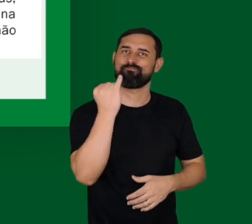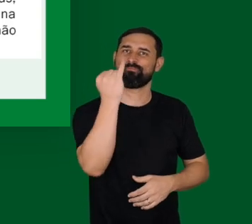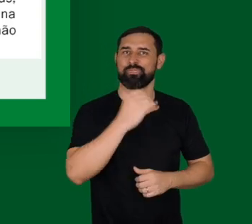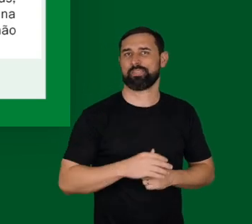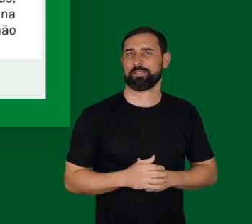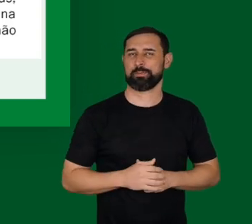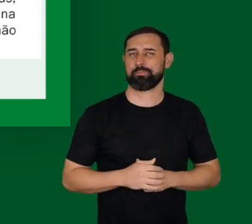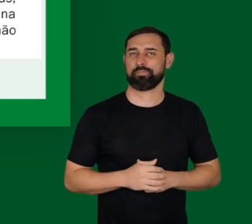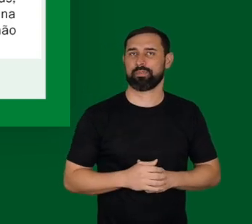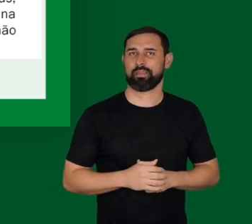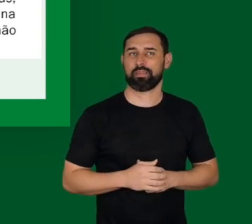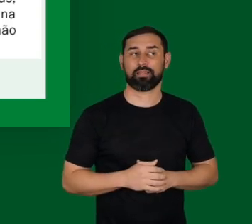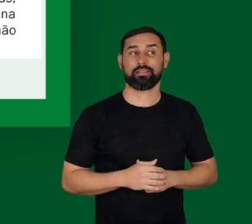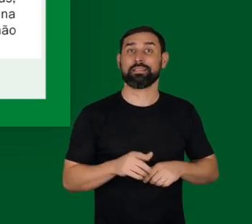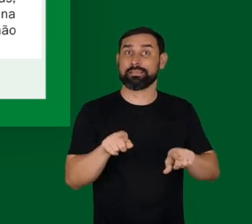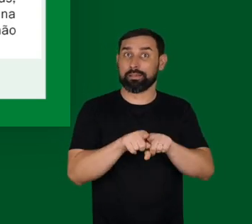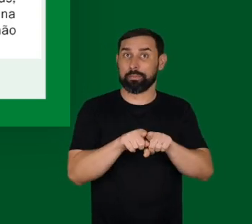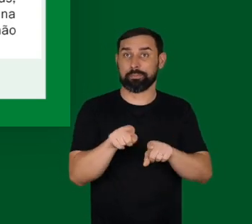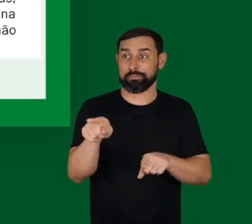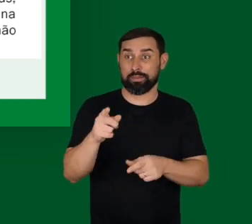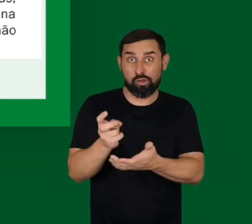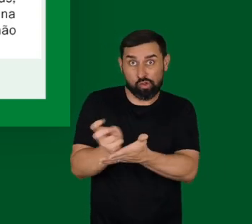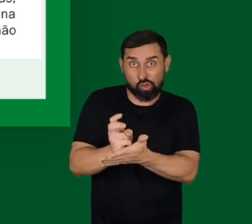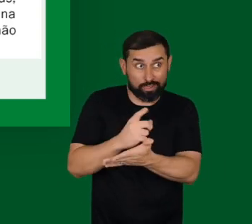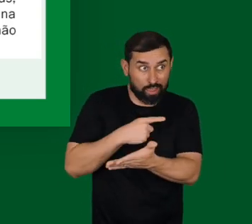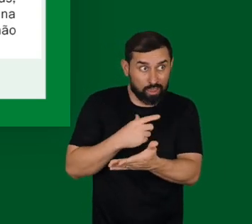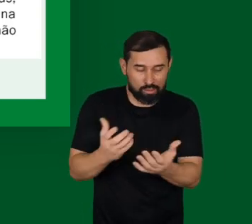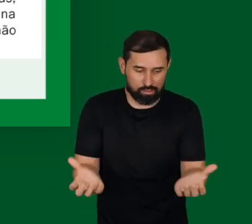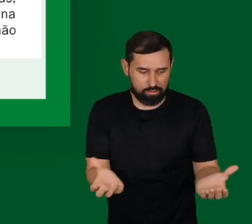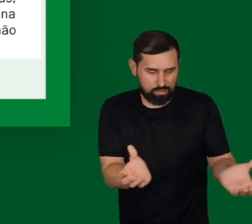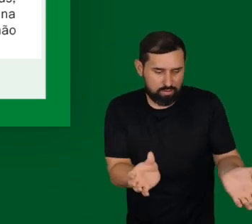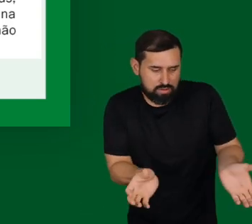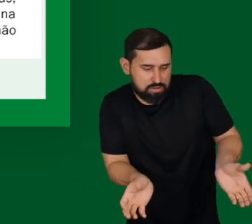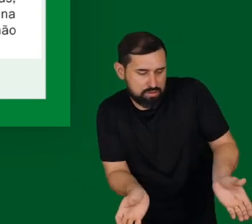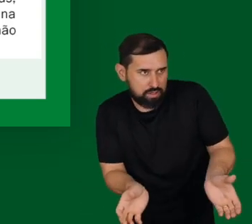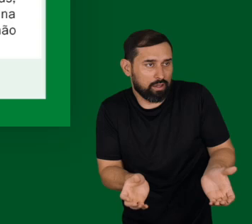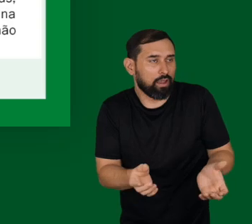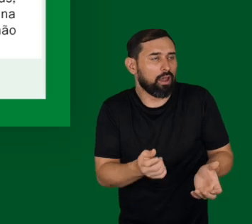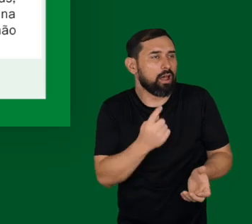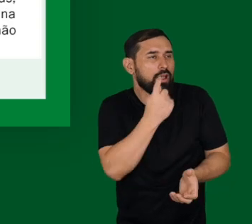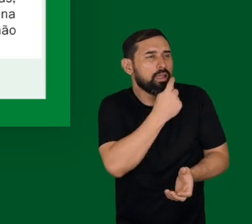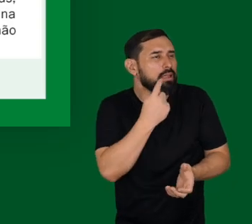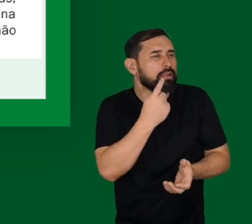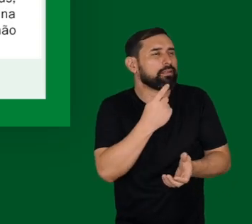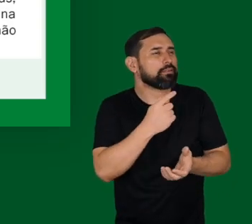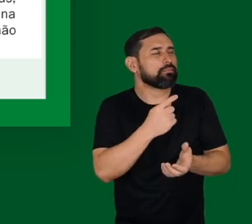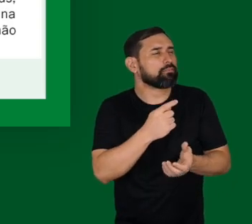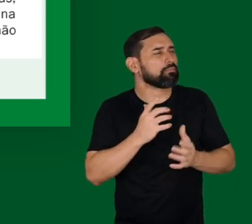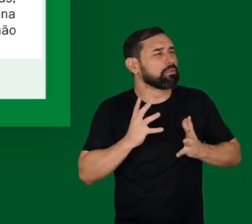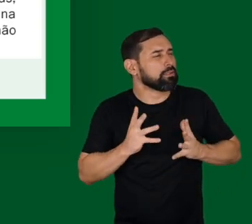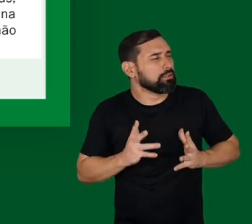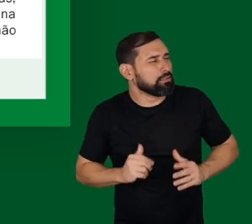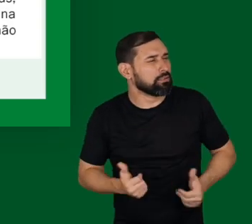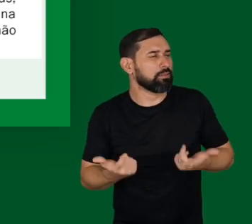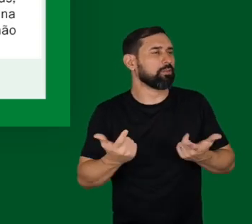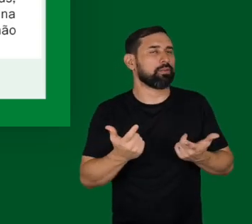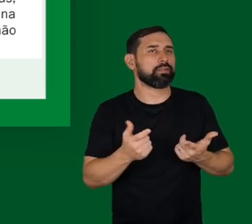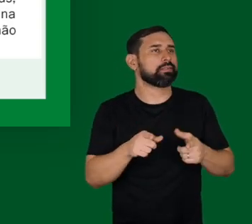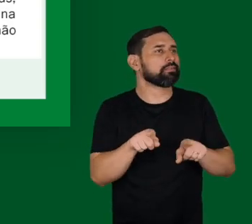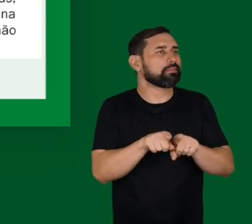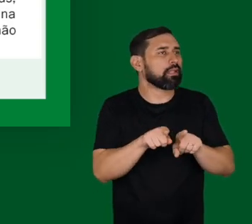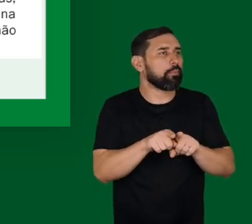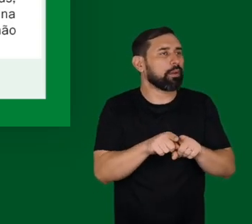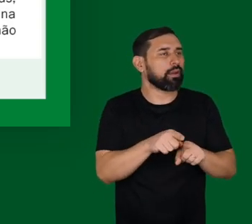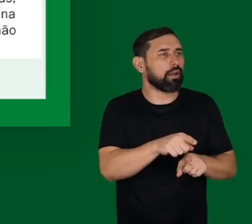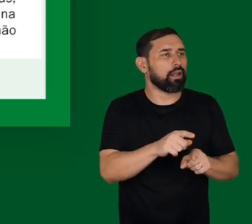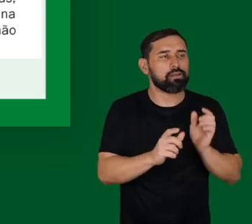que ser orientada, nunca esquecer da família do lado, né? Que você tem que pedir para que ela lateralize a criança, limpe a